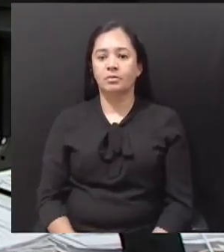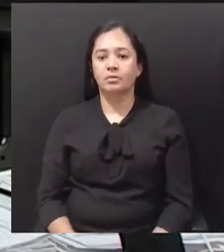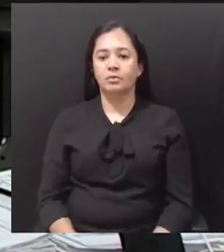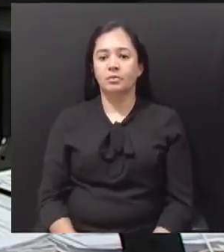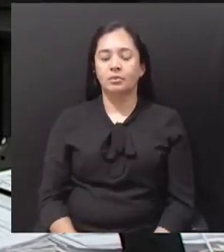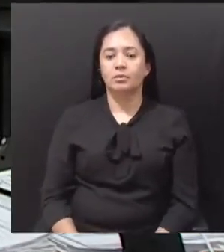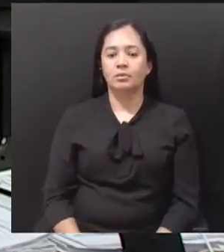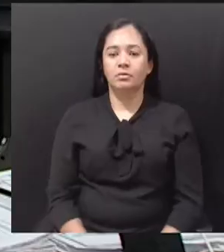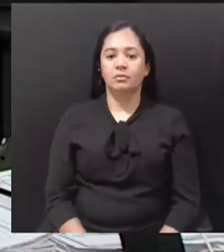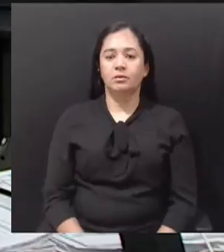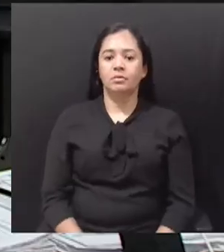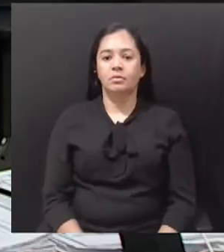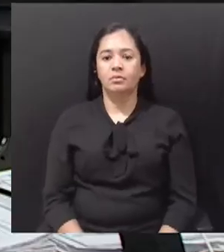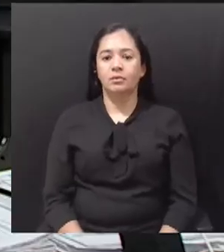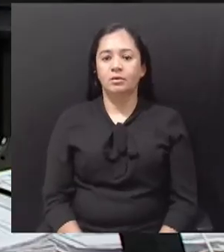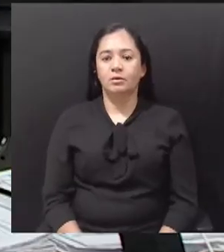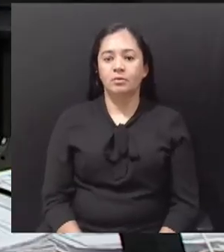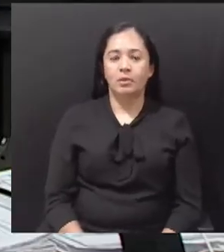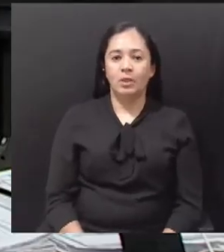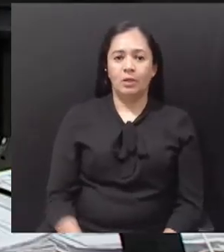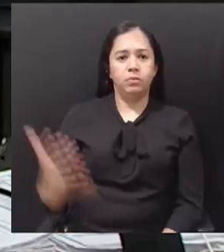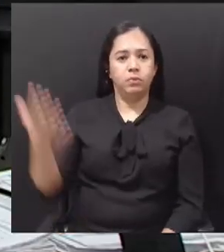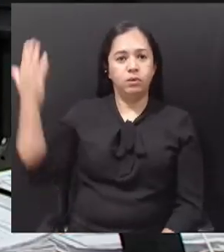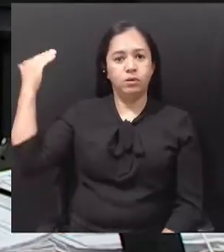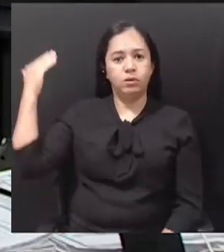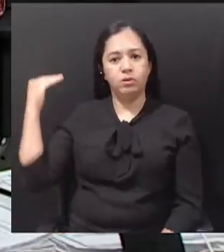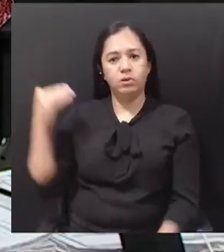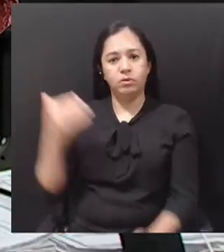naquela época, em torno do começo de